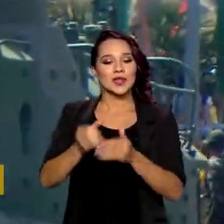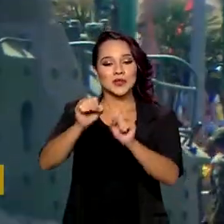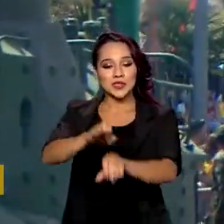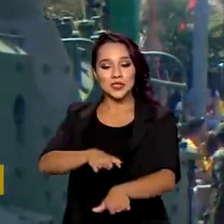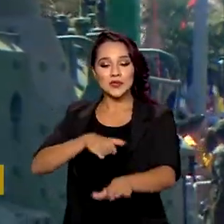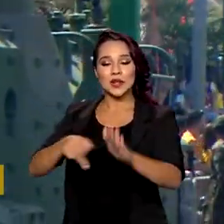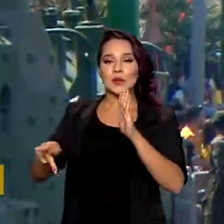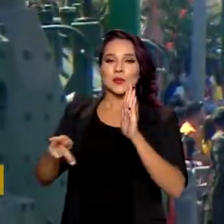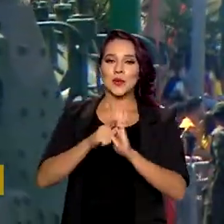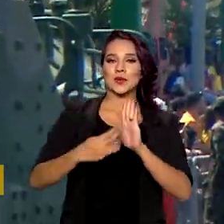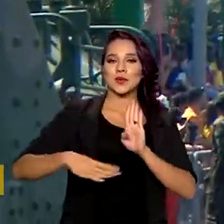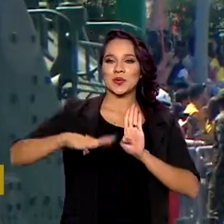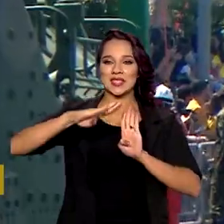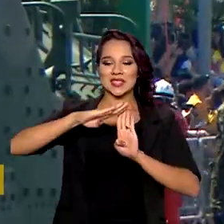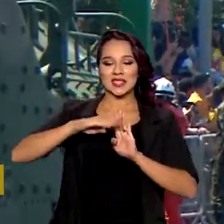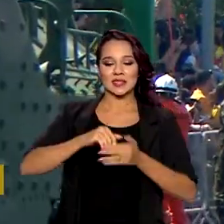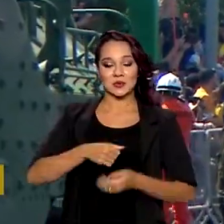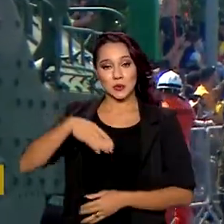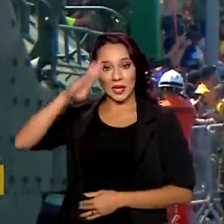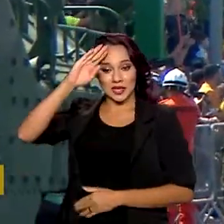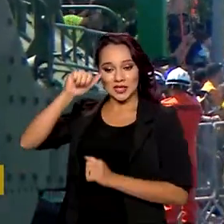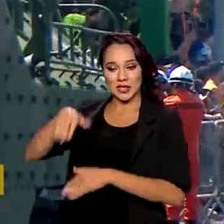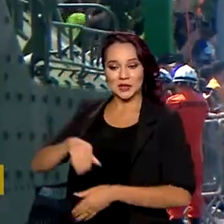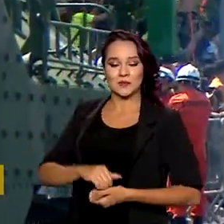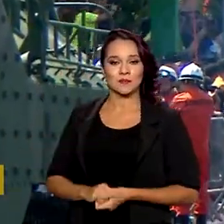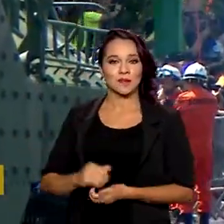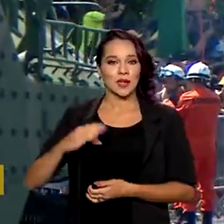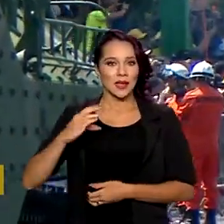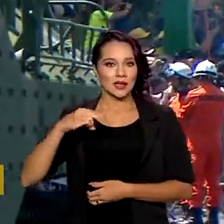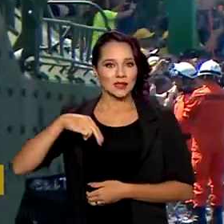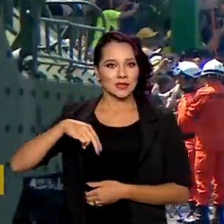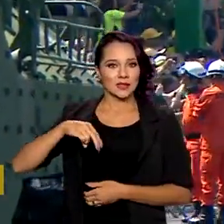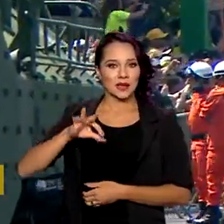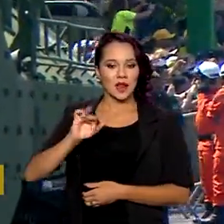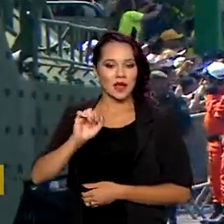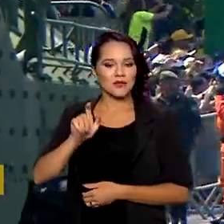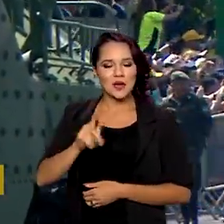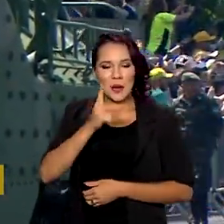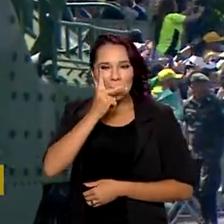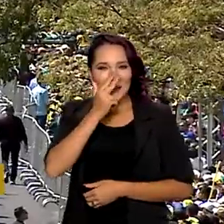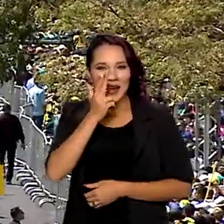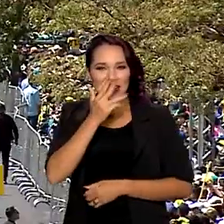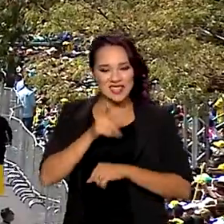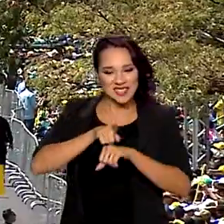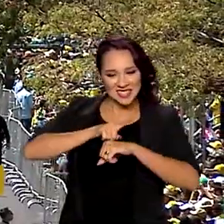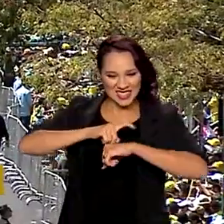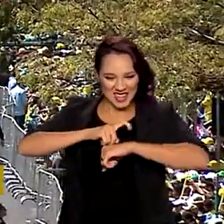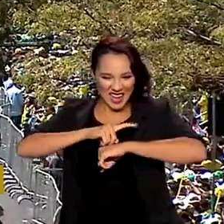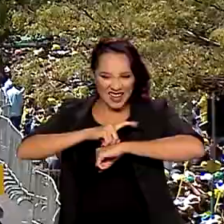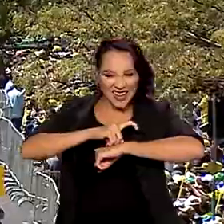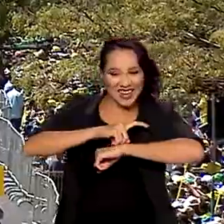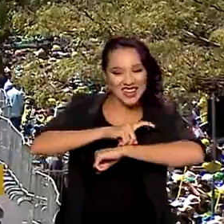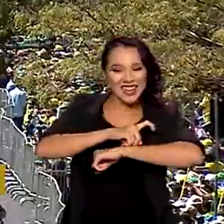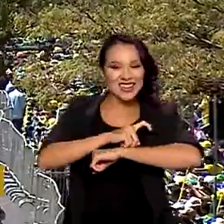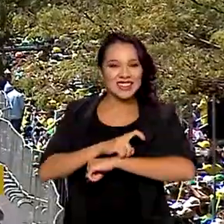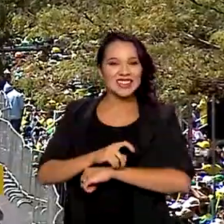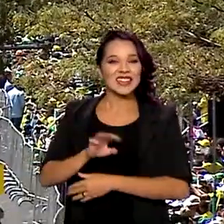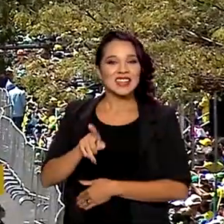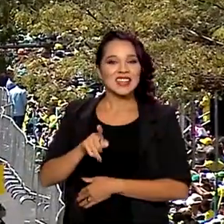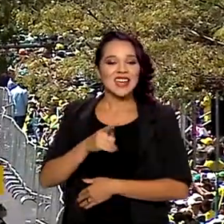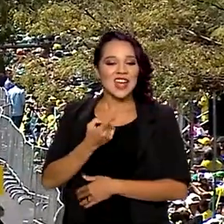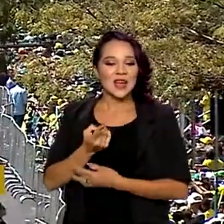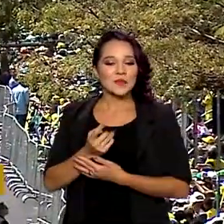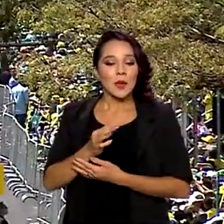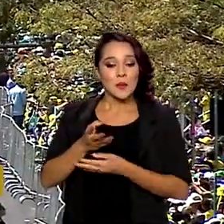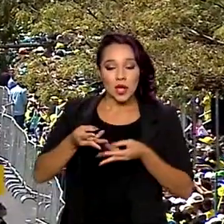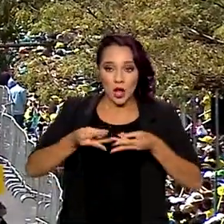do Exército. A gente repara que o CLANF, ele é um carro para lagarta, né? Para ter maior aderência àquele